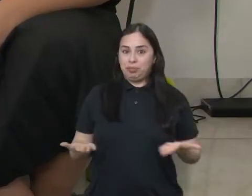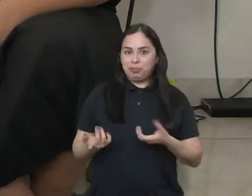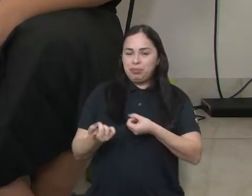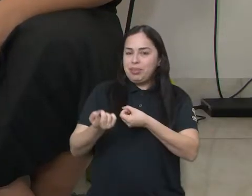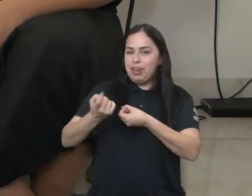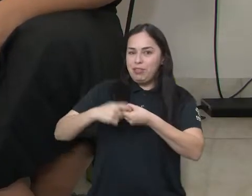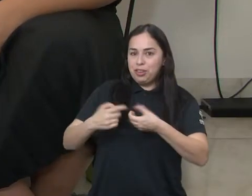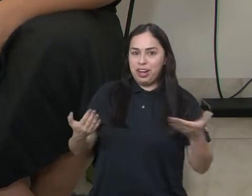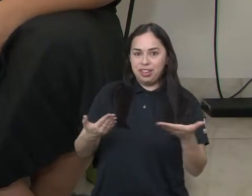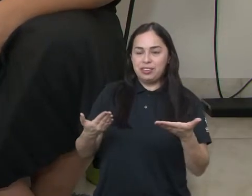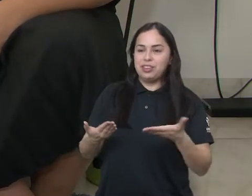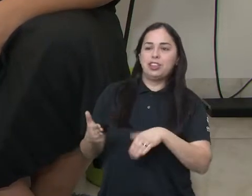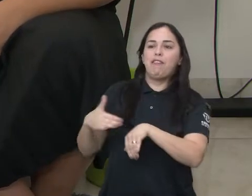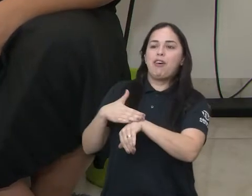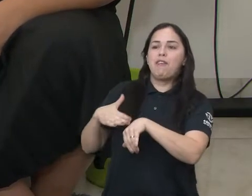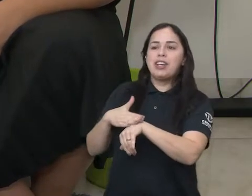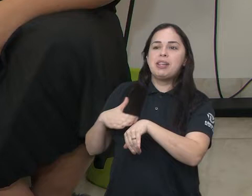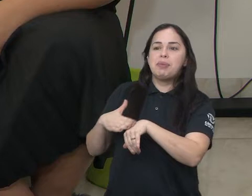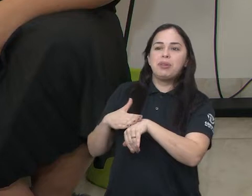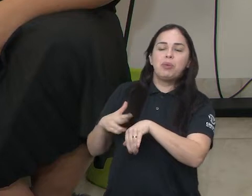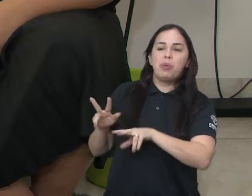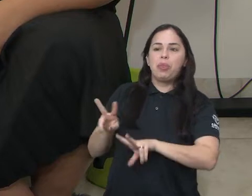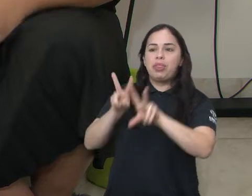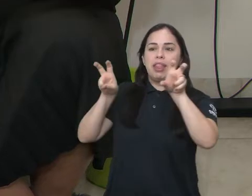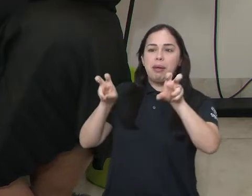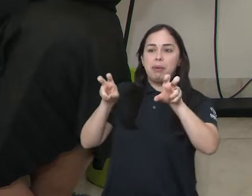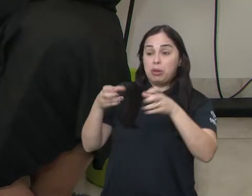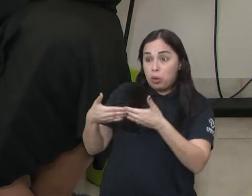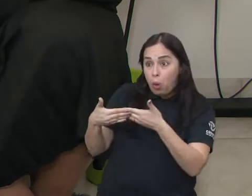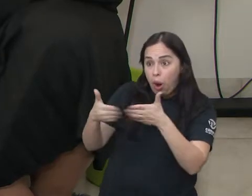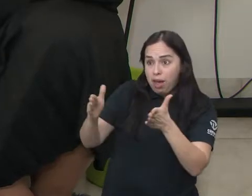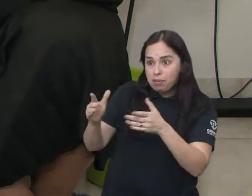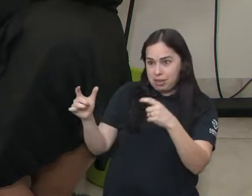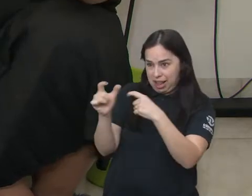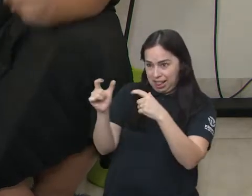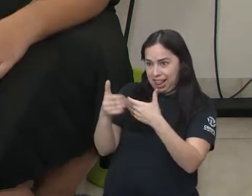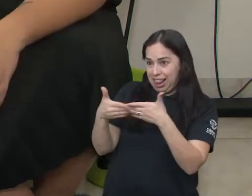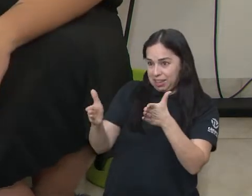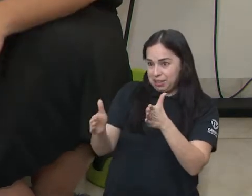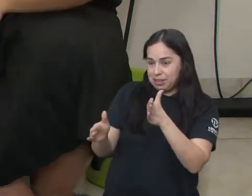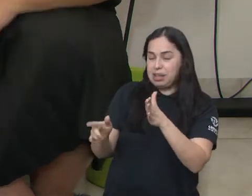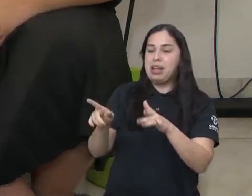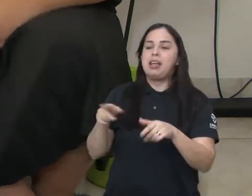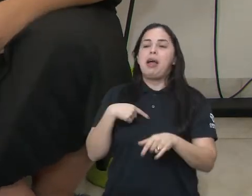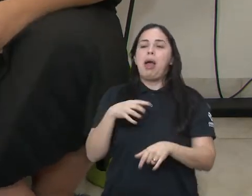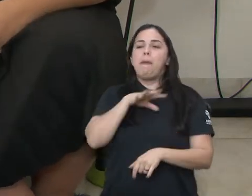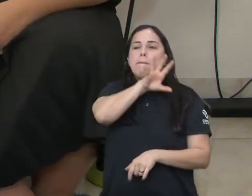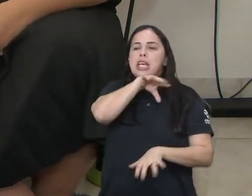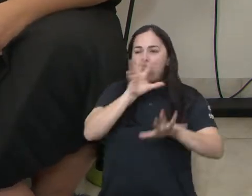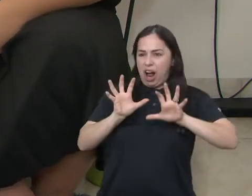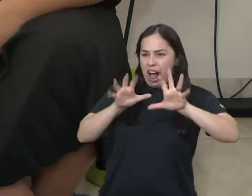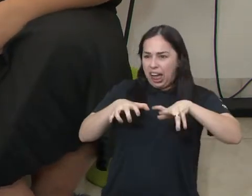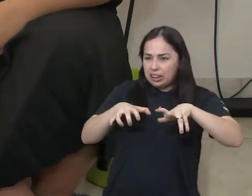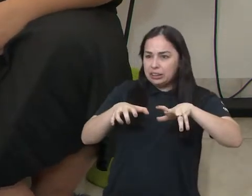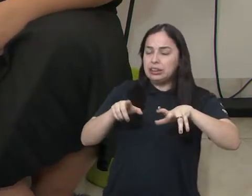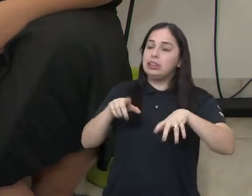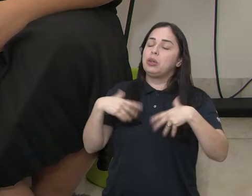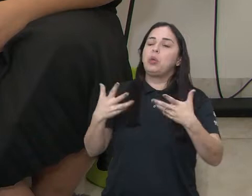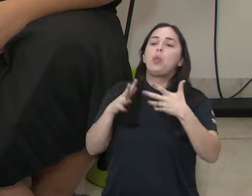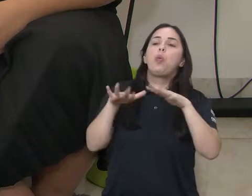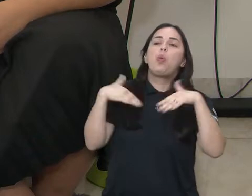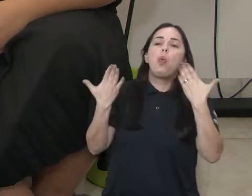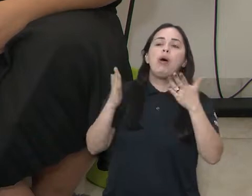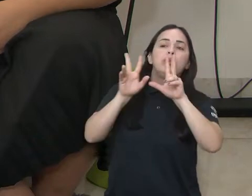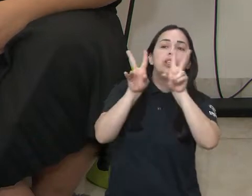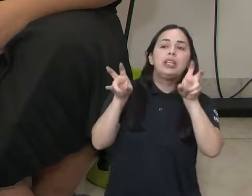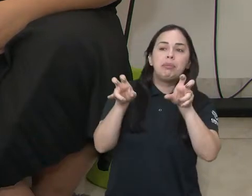A gente voltou aqui agora vamos conversar sobre o lançamento da sua HQ, Bicho Selvagem, né? Isso. Qual que é o